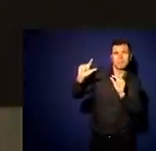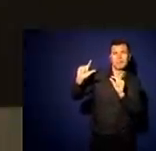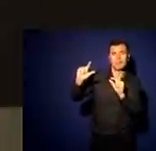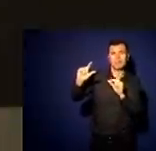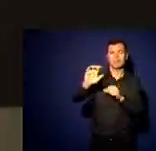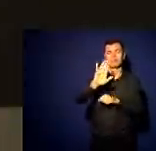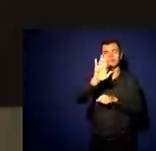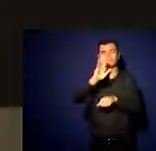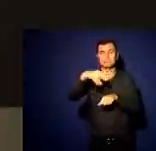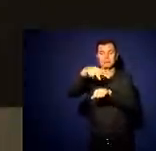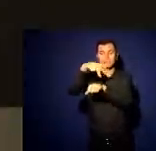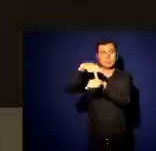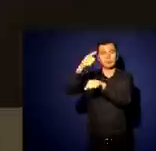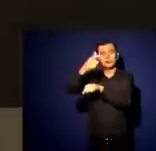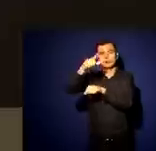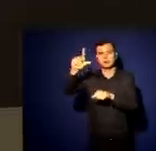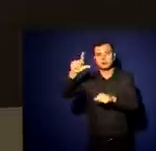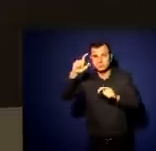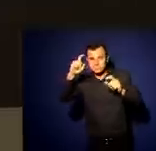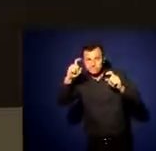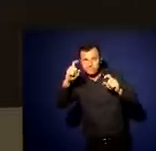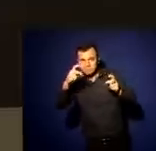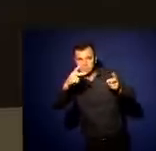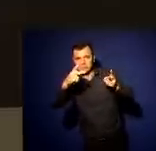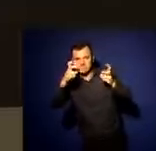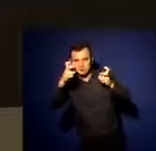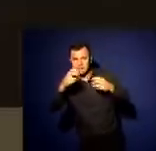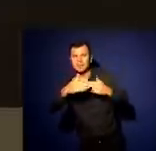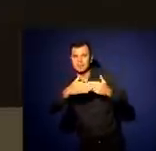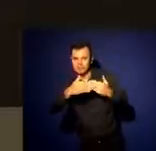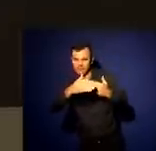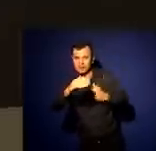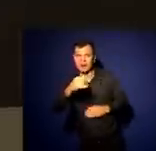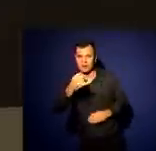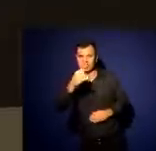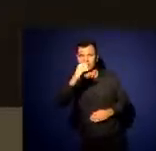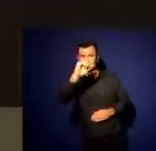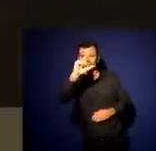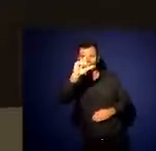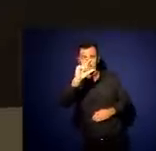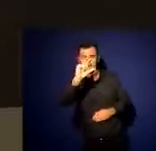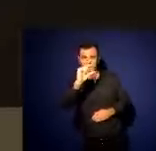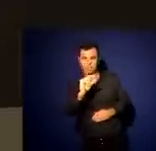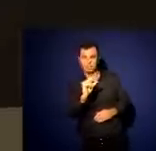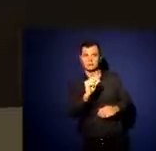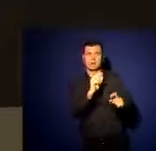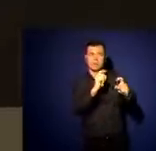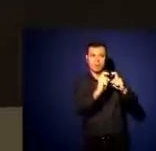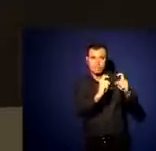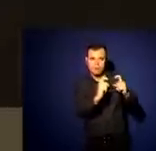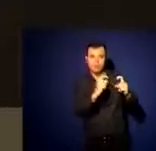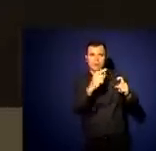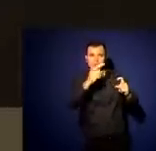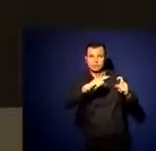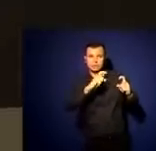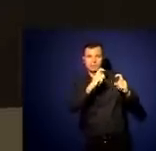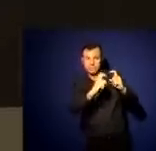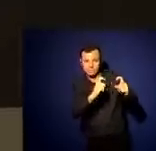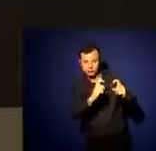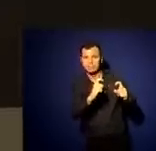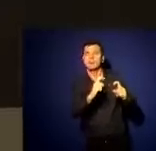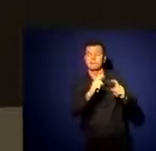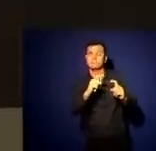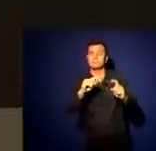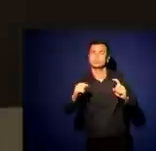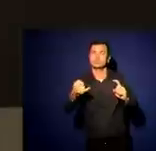pelo movimento de alta de juros Ele acha que em algum momento esse juros cai né pode ser uma duas reuniões para frente mas ainda cai e principalmente